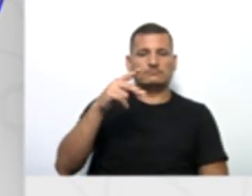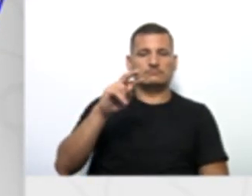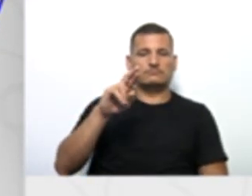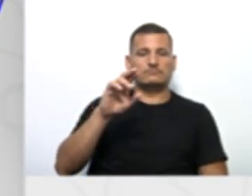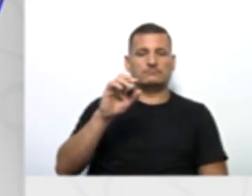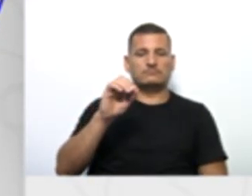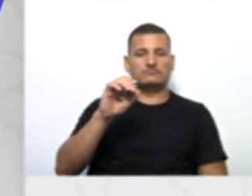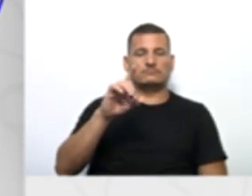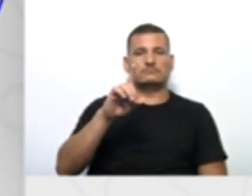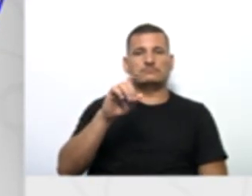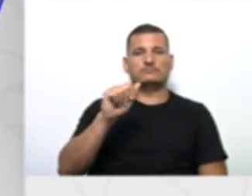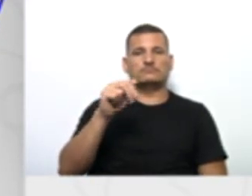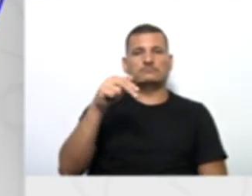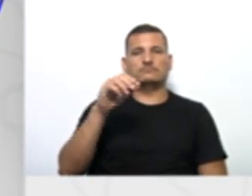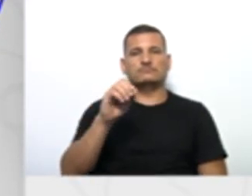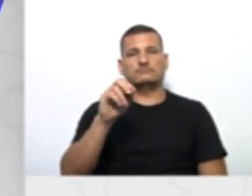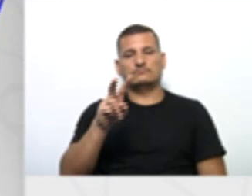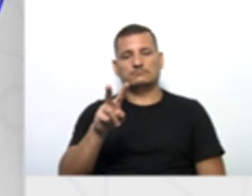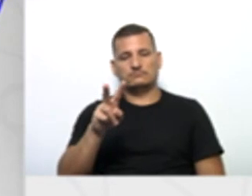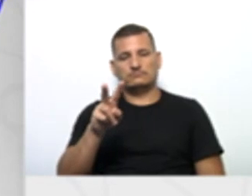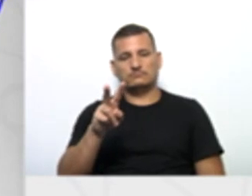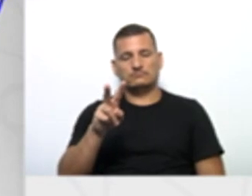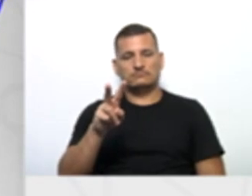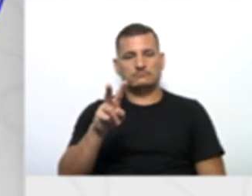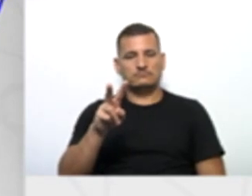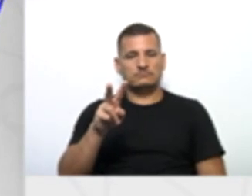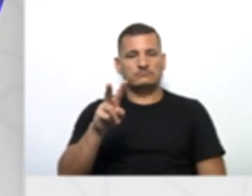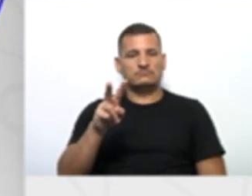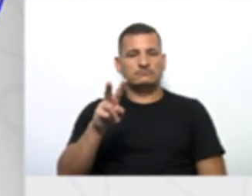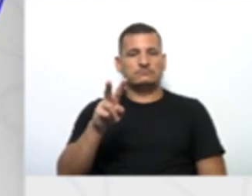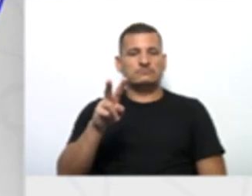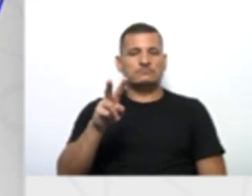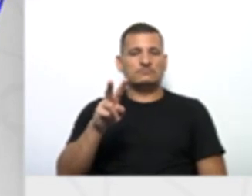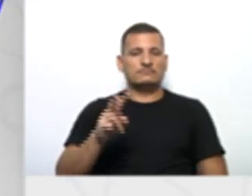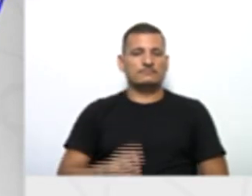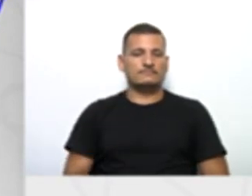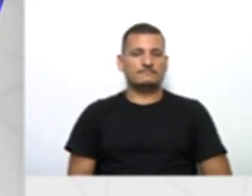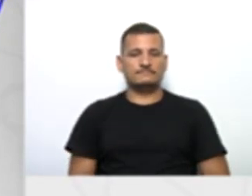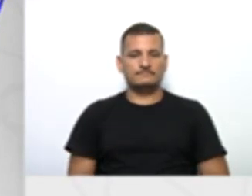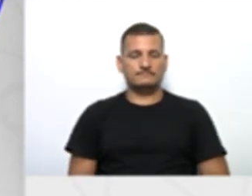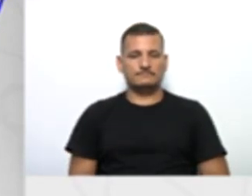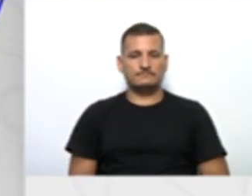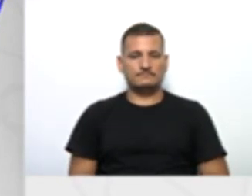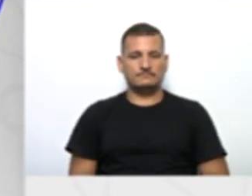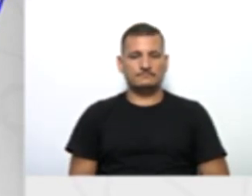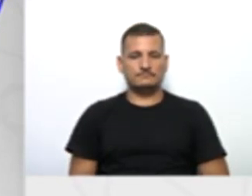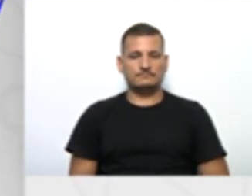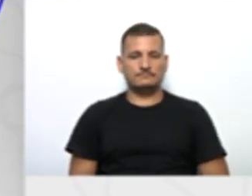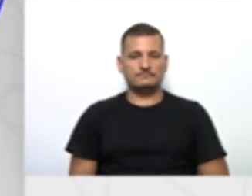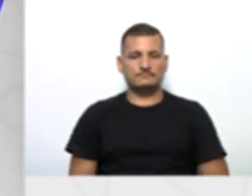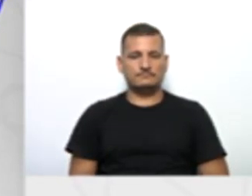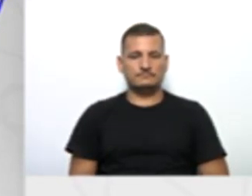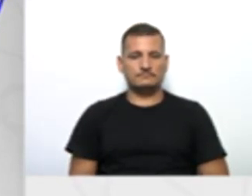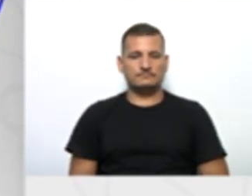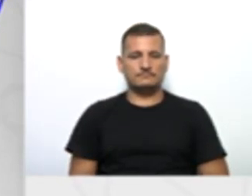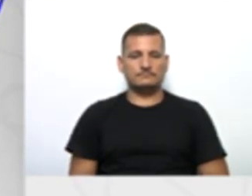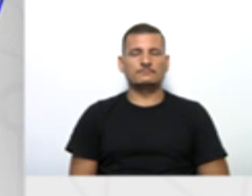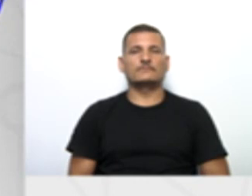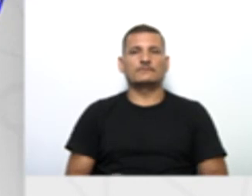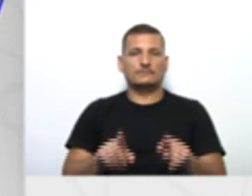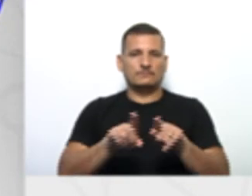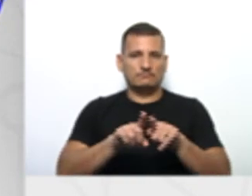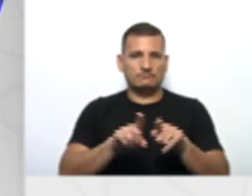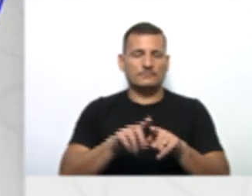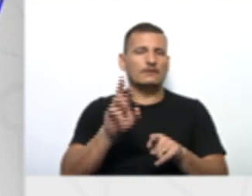destaco tamanho 10, recuo de 4 centímetros e espaço simples. Do mesmo jeito, é obrigatório